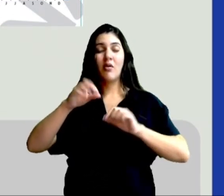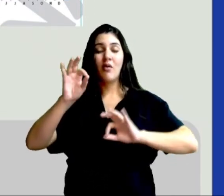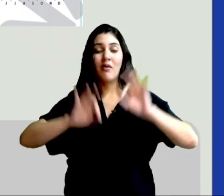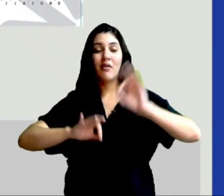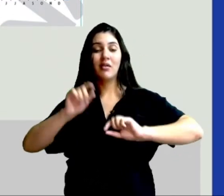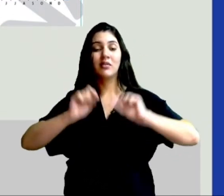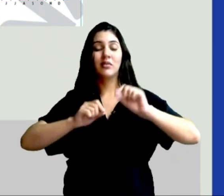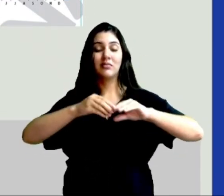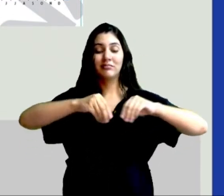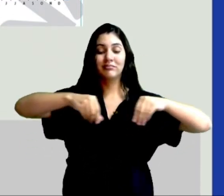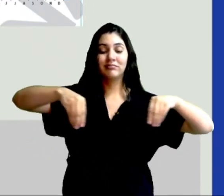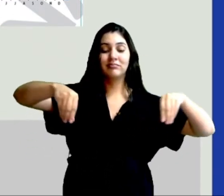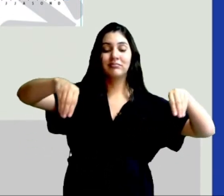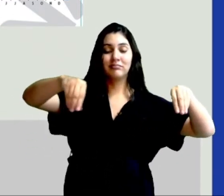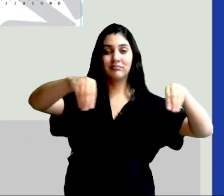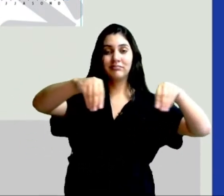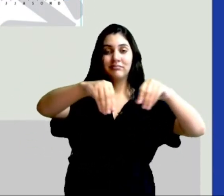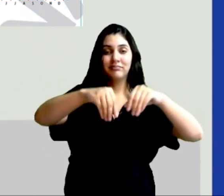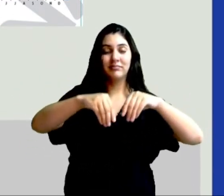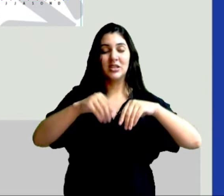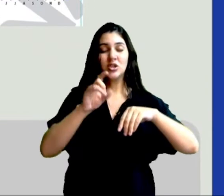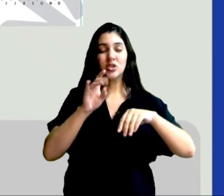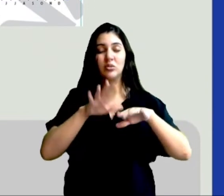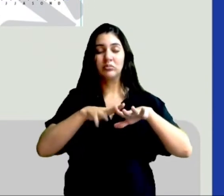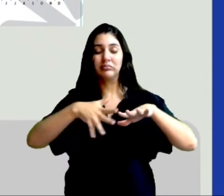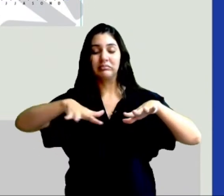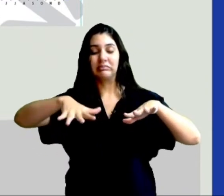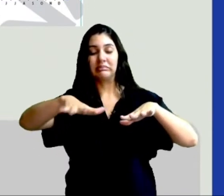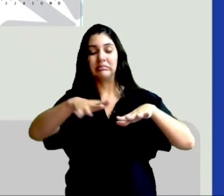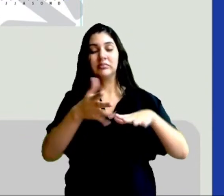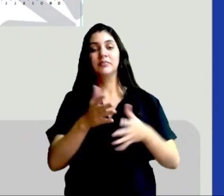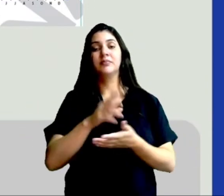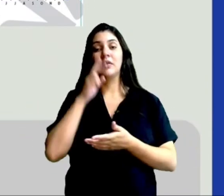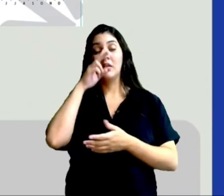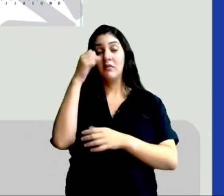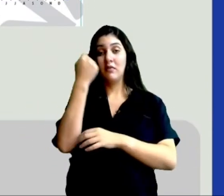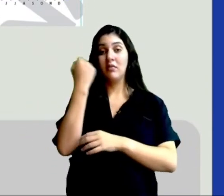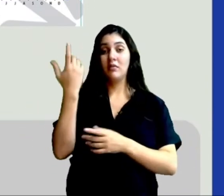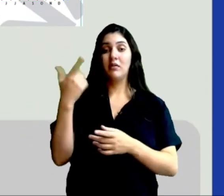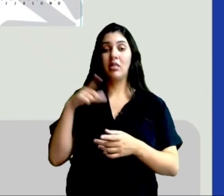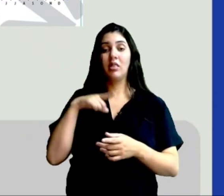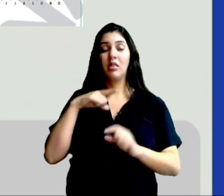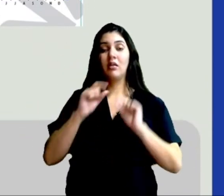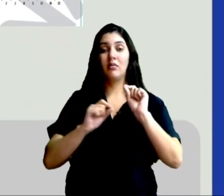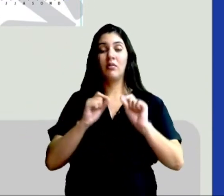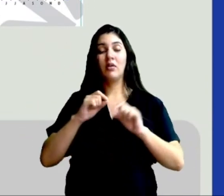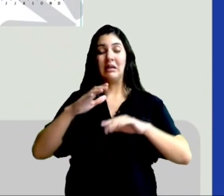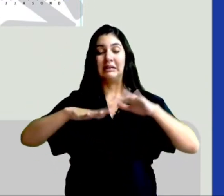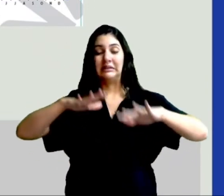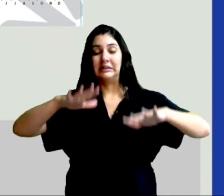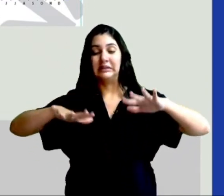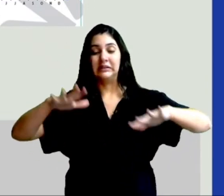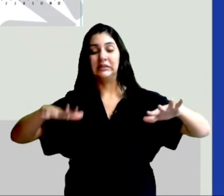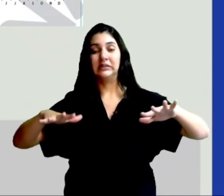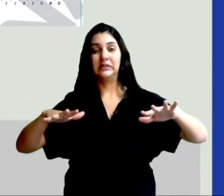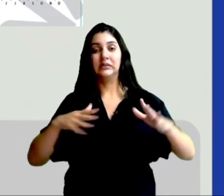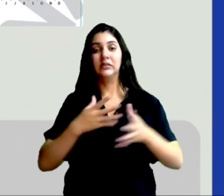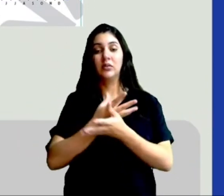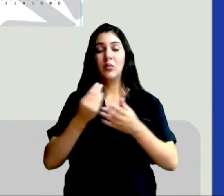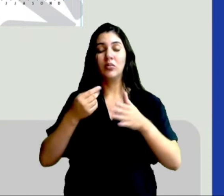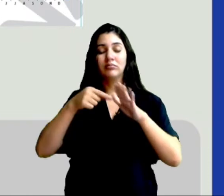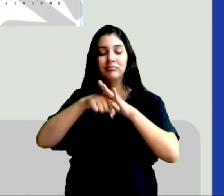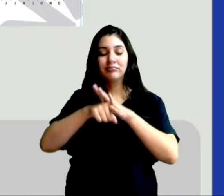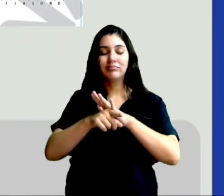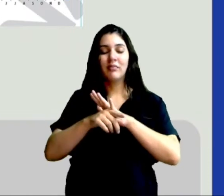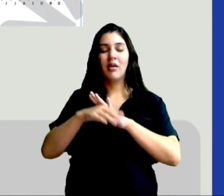né? O deserto de Gibson, o deserto grande deserto de Vitória, que tem precipitações muito